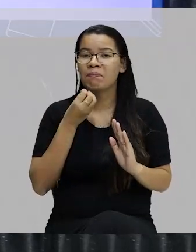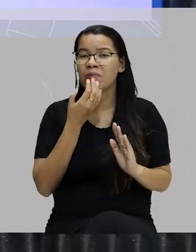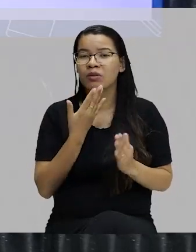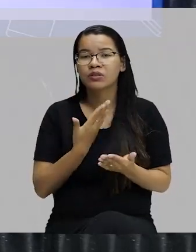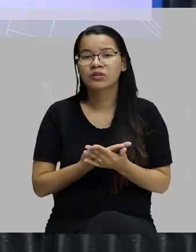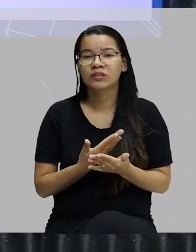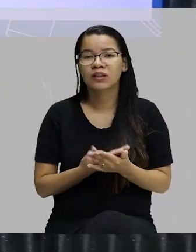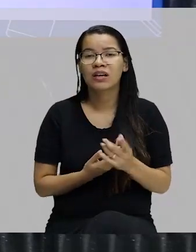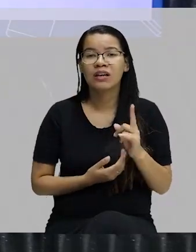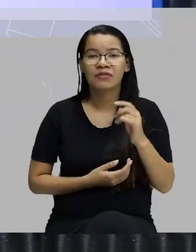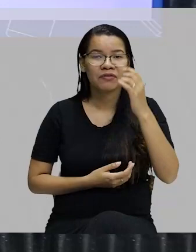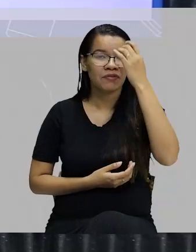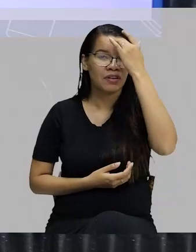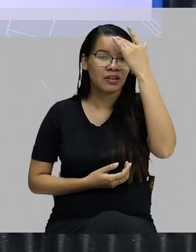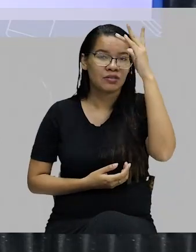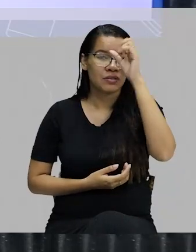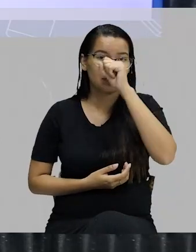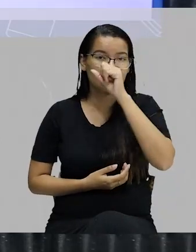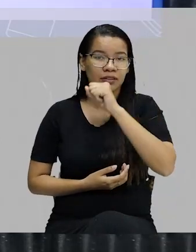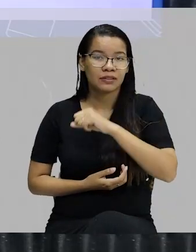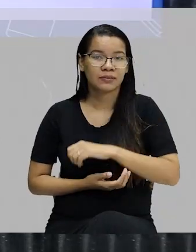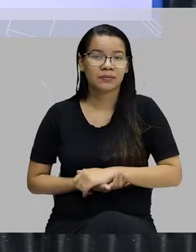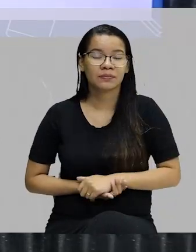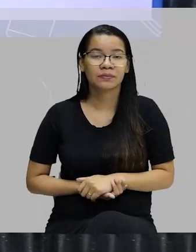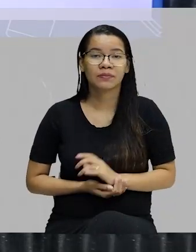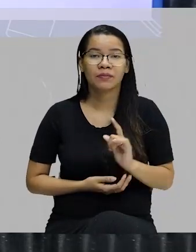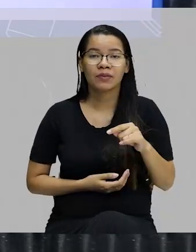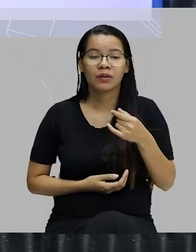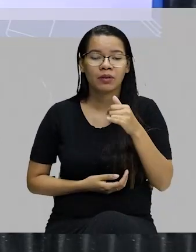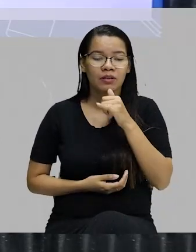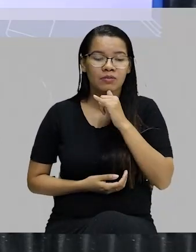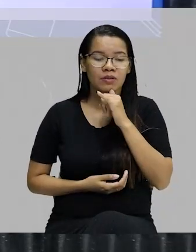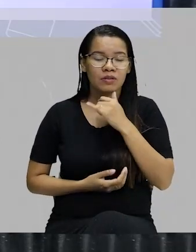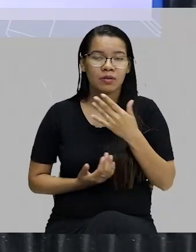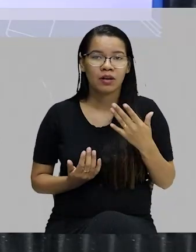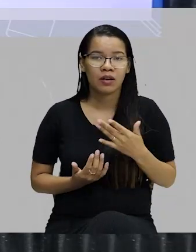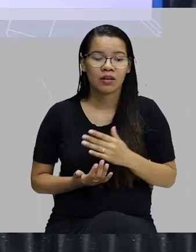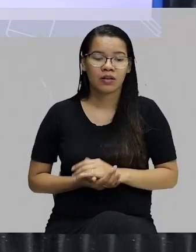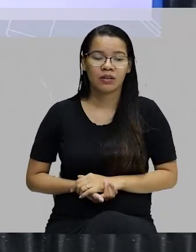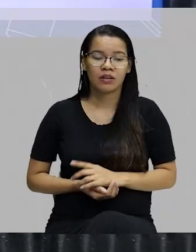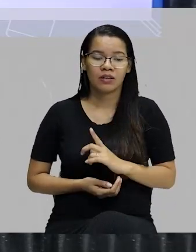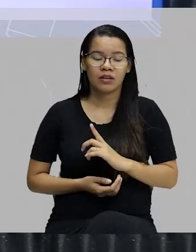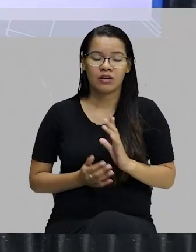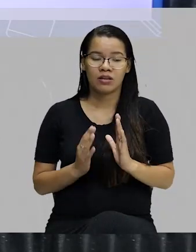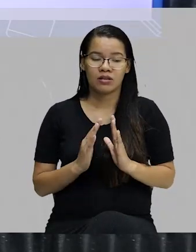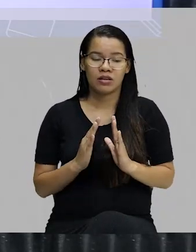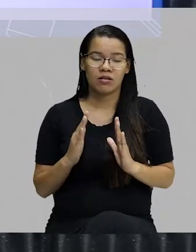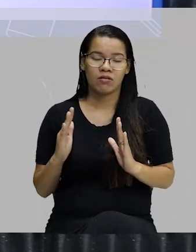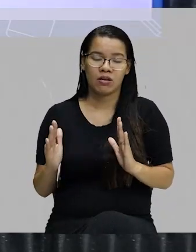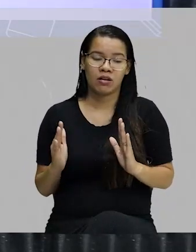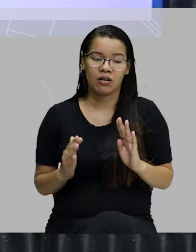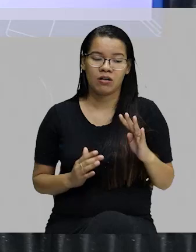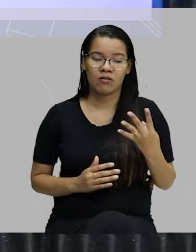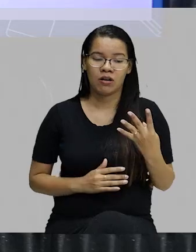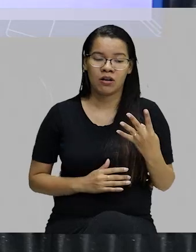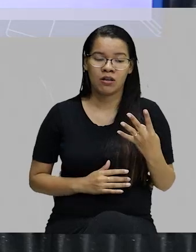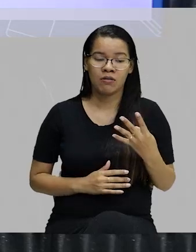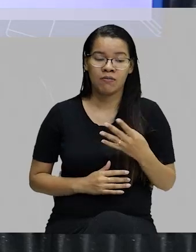fácil compreensão, tá bom? Olha aqui o próximo exemplo agora. Eu tenho a sequência